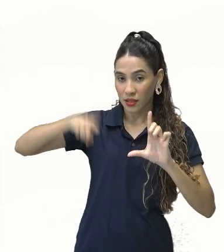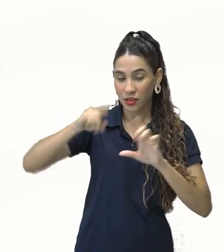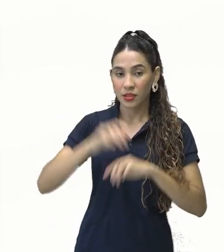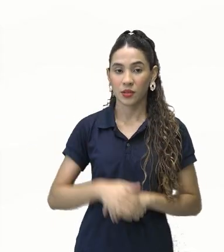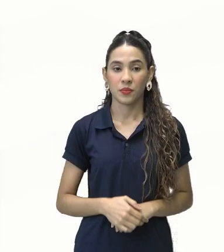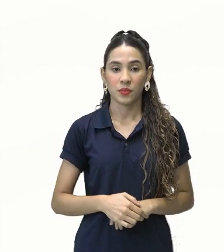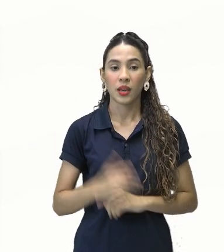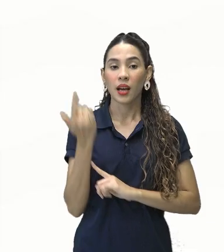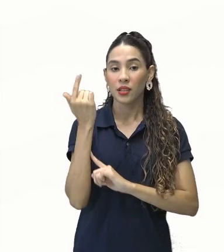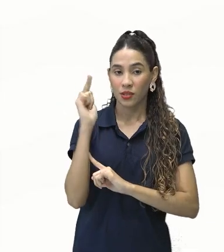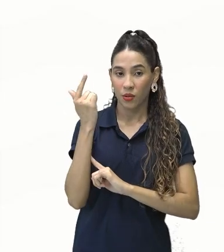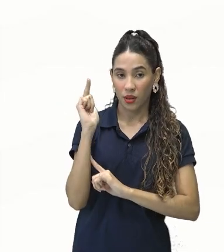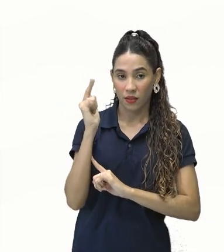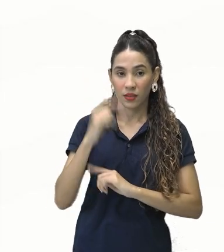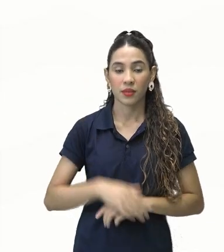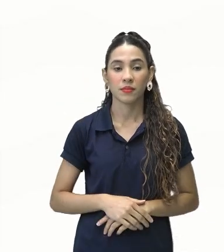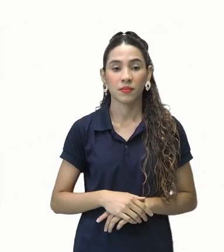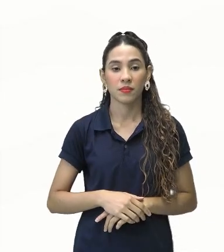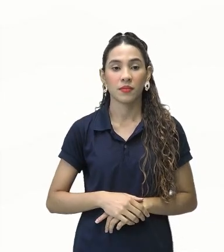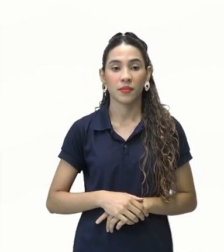estatística, geografia,